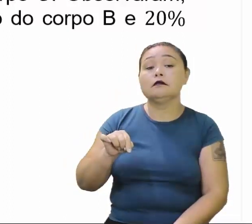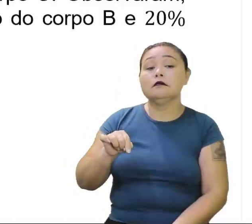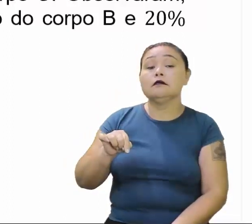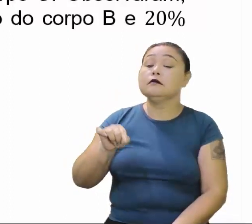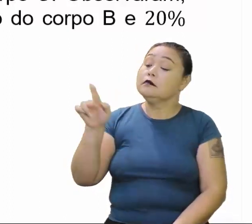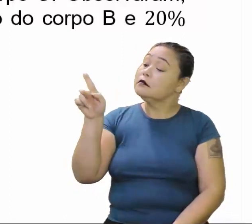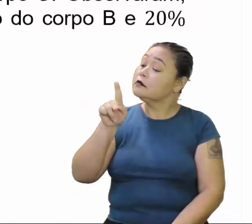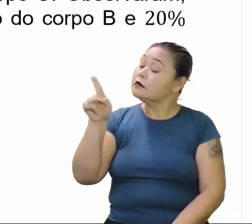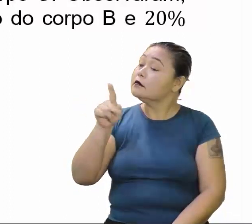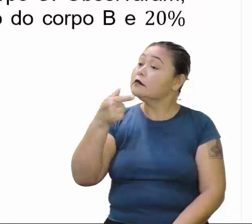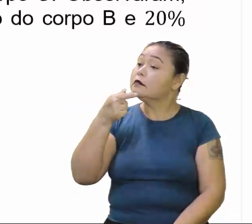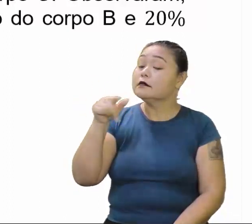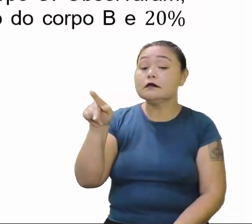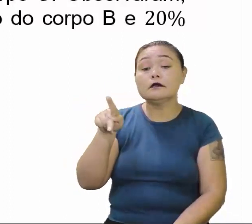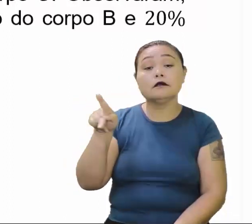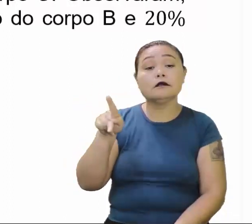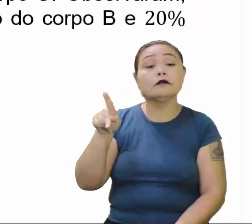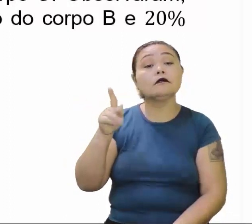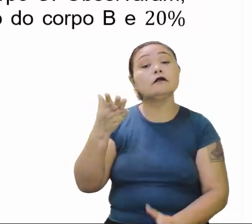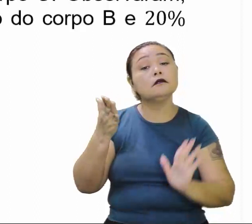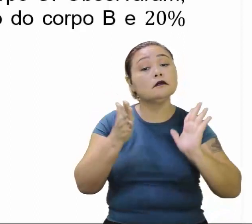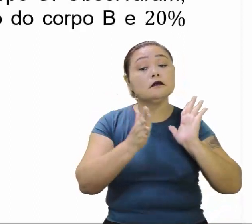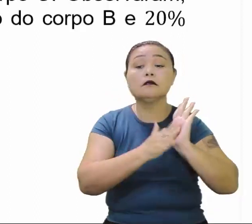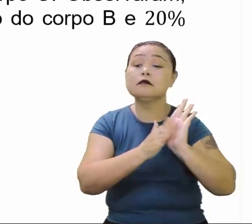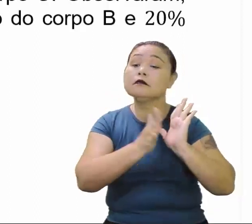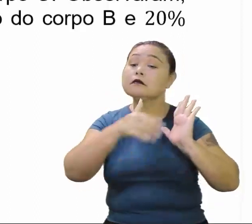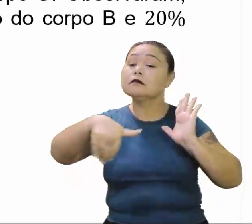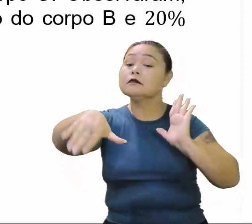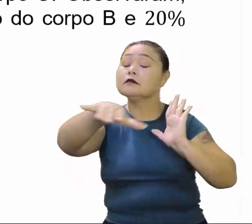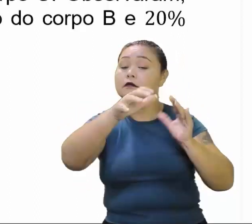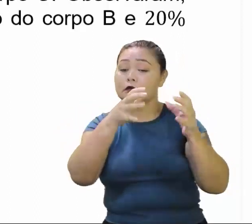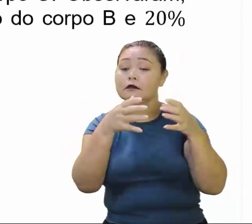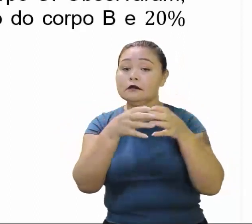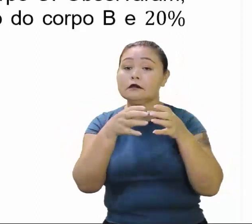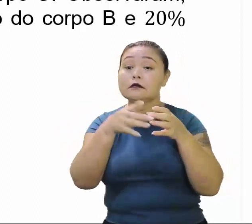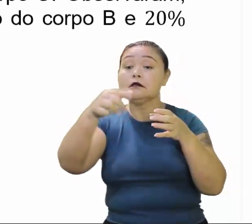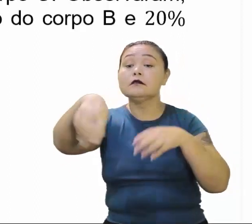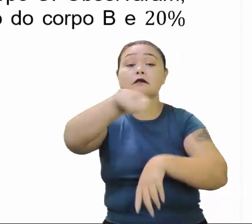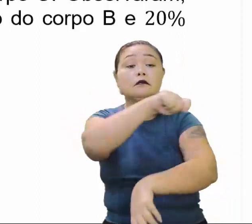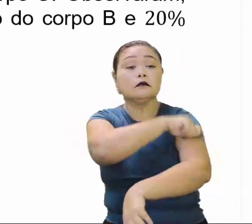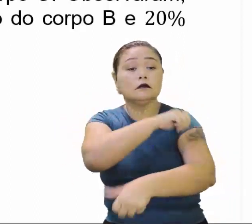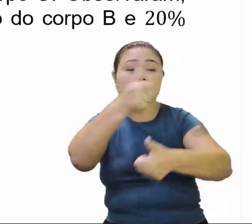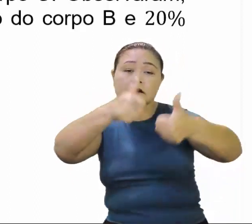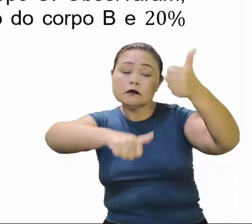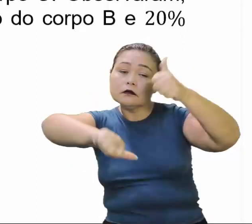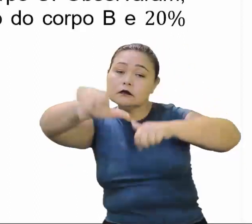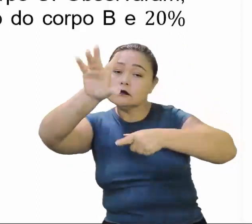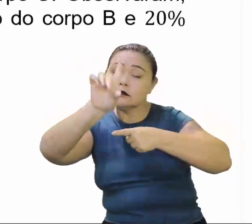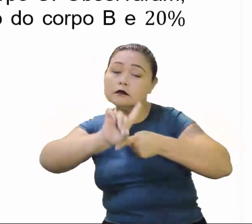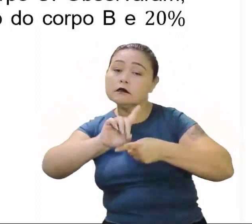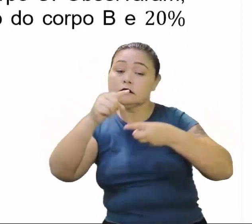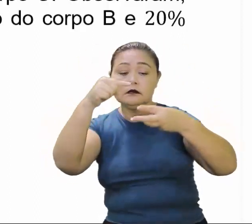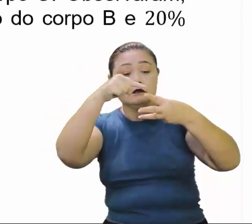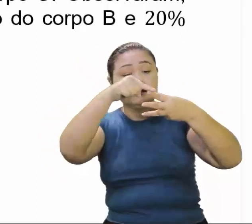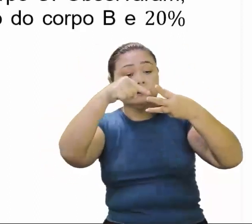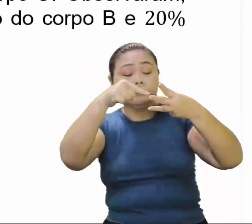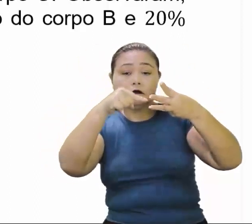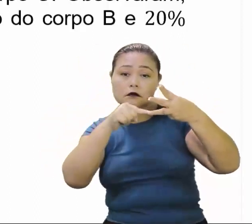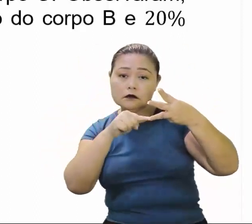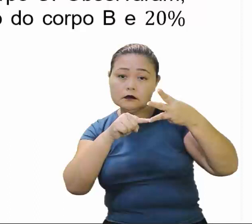Um professor propôs à sua turma que os alunos analisassem a densidade de 3